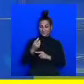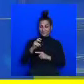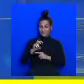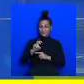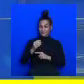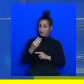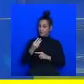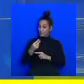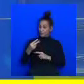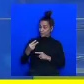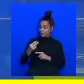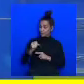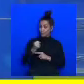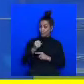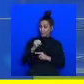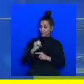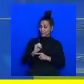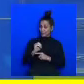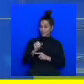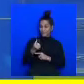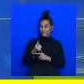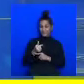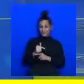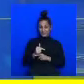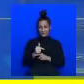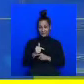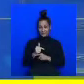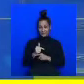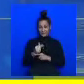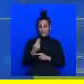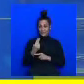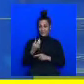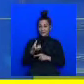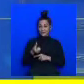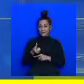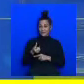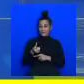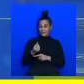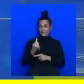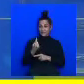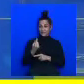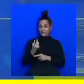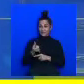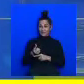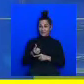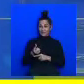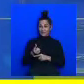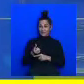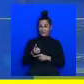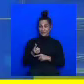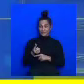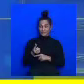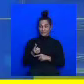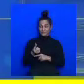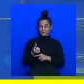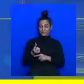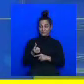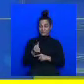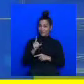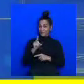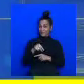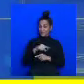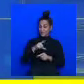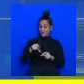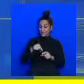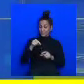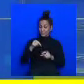15, 32, 80, 67, 26 e 16.